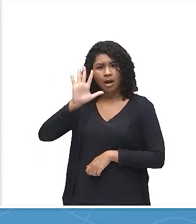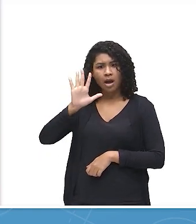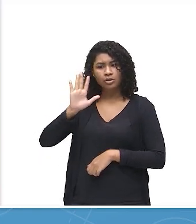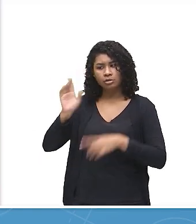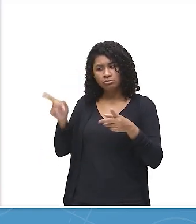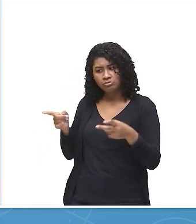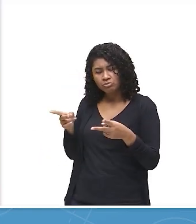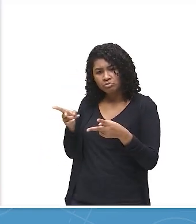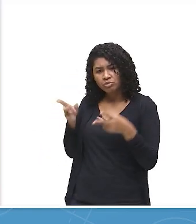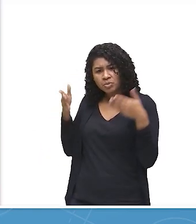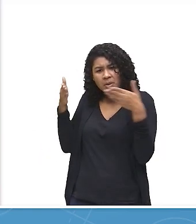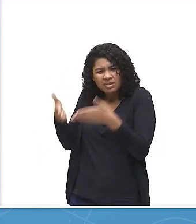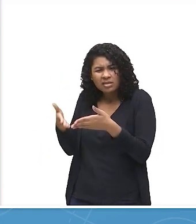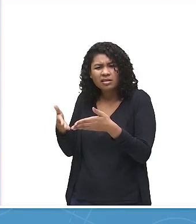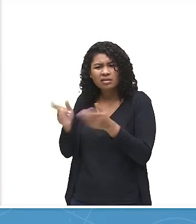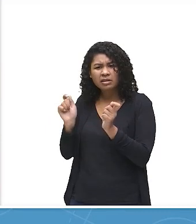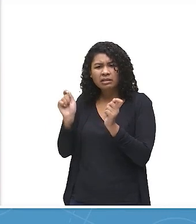Aqui.